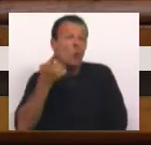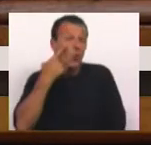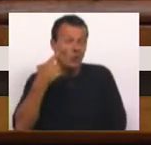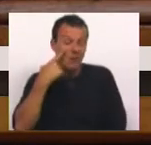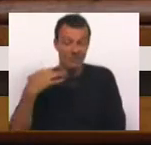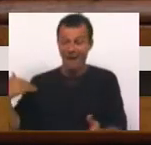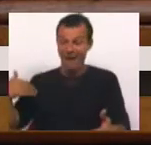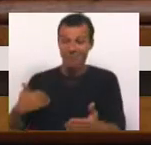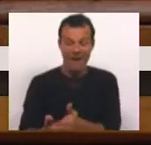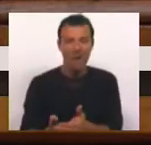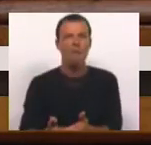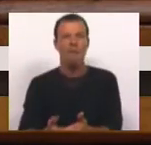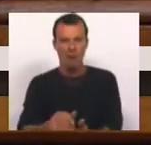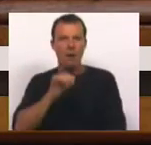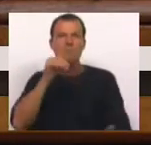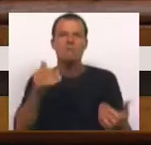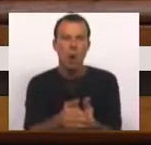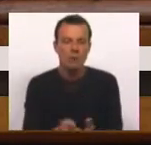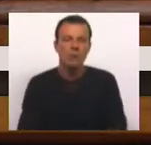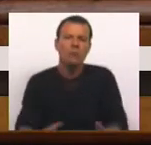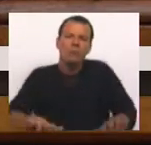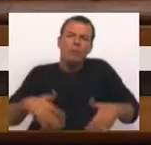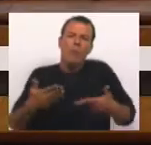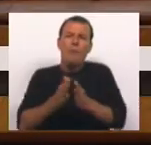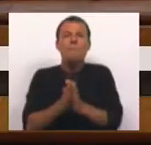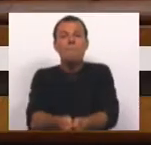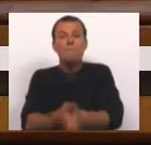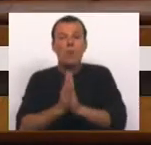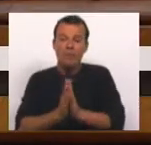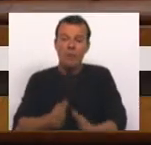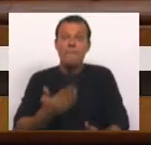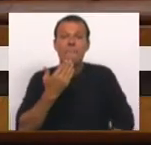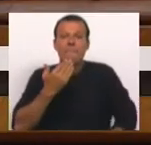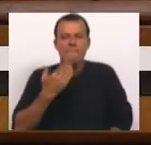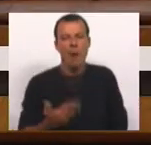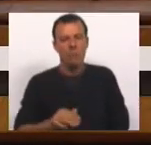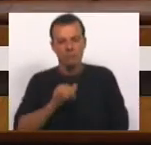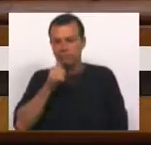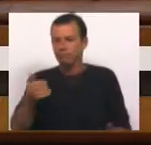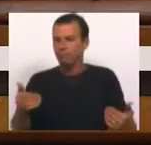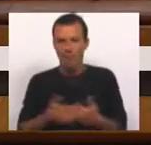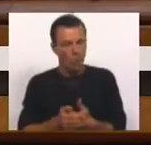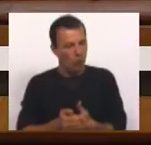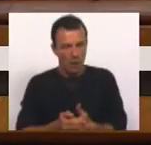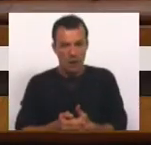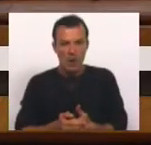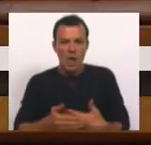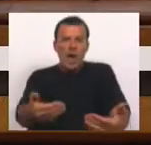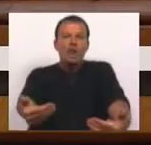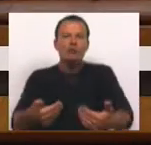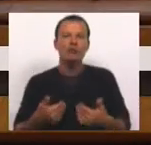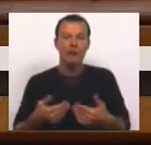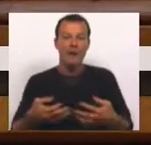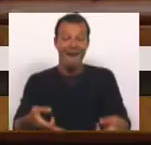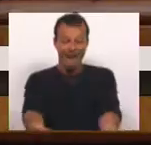morte, pede que, por compaixão, lhe permitam não continuar a viver essa realidade e que a ajudem a